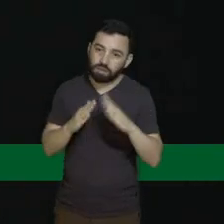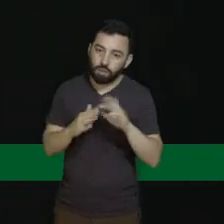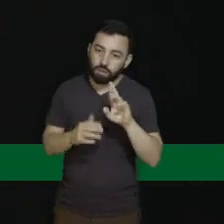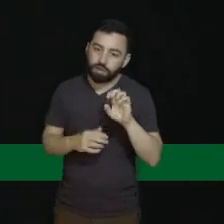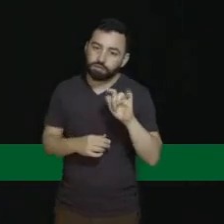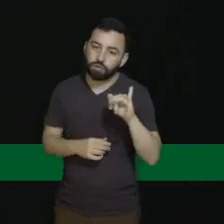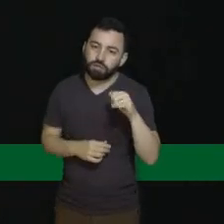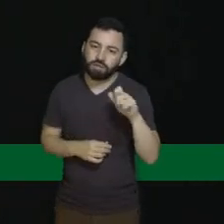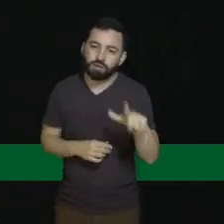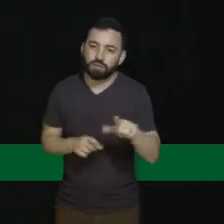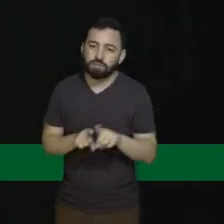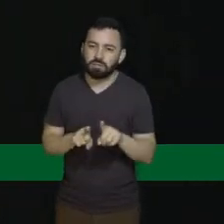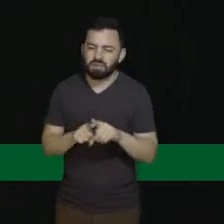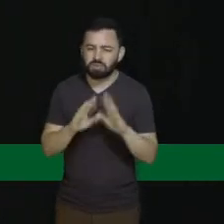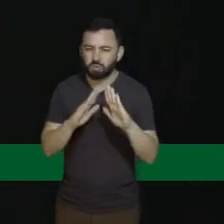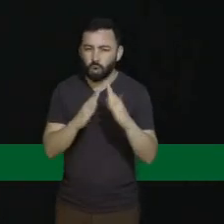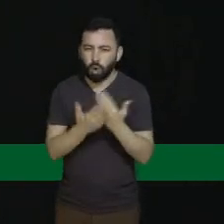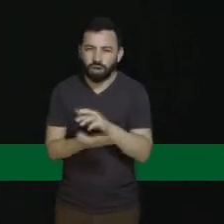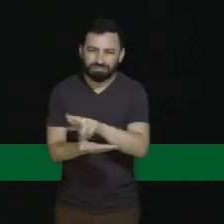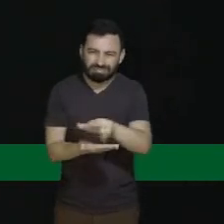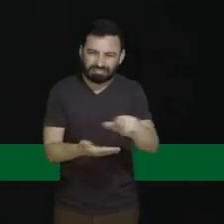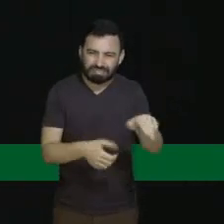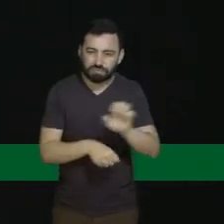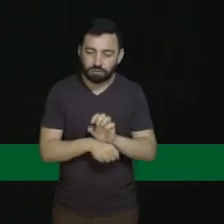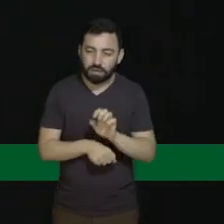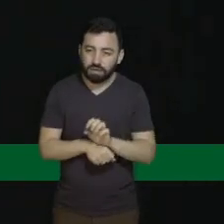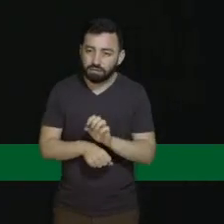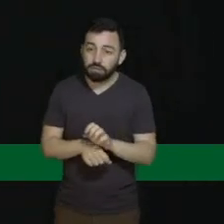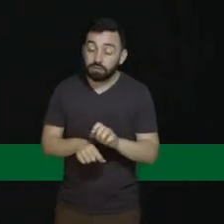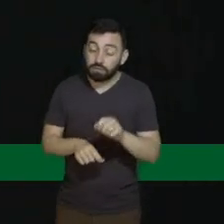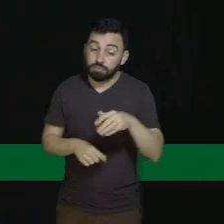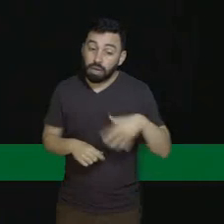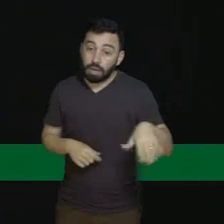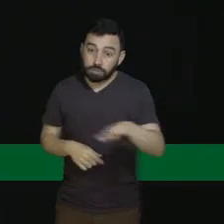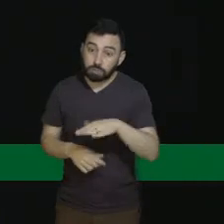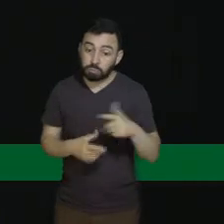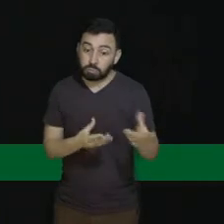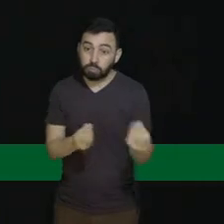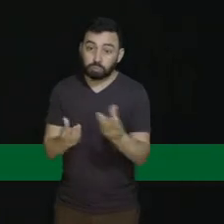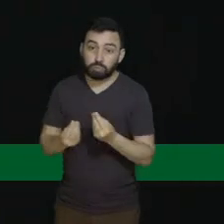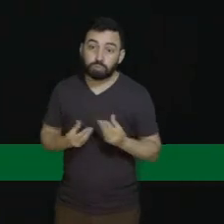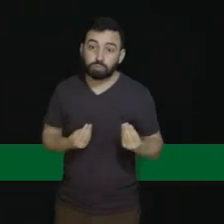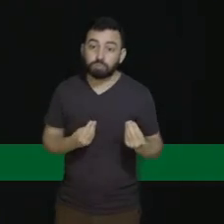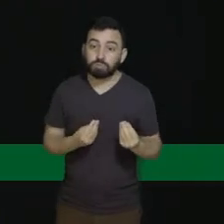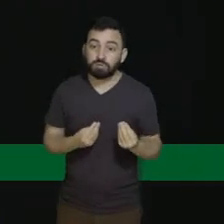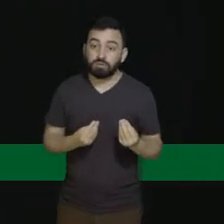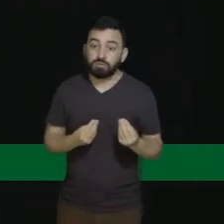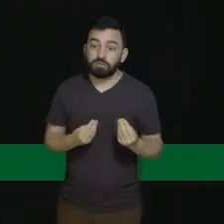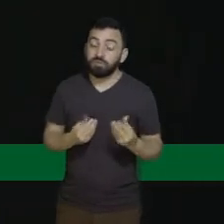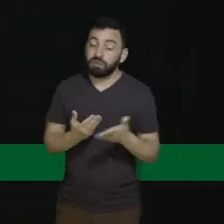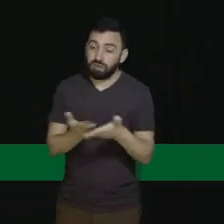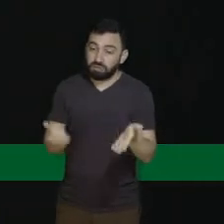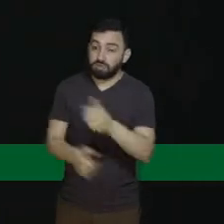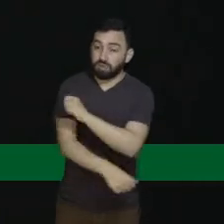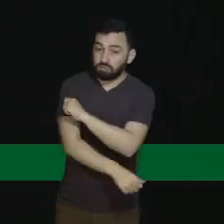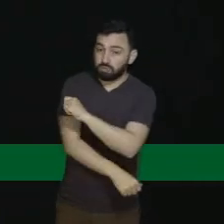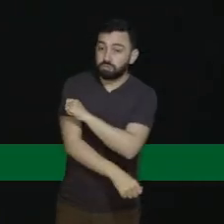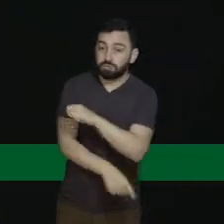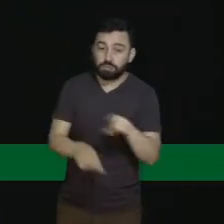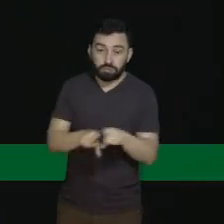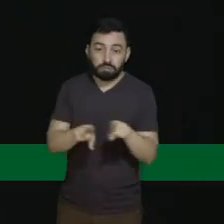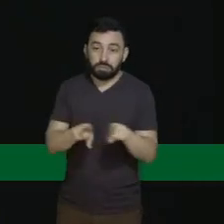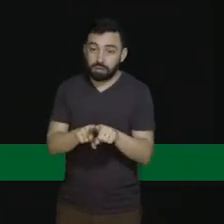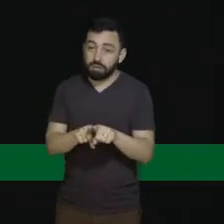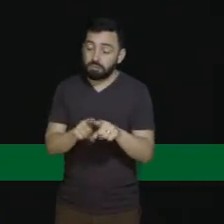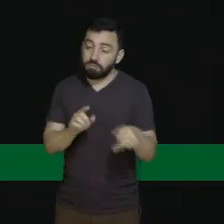escolas estaduais, enfim, diversos espaços onde partes dos nossos estudantes fazem parte da sua formação,